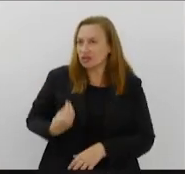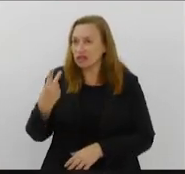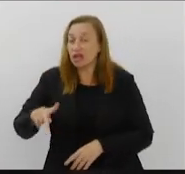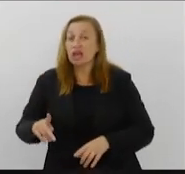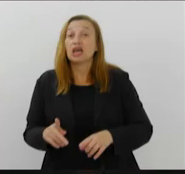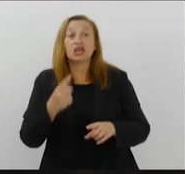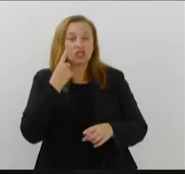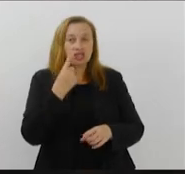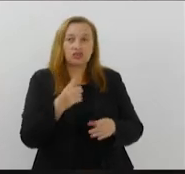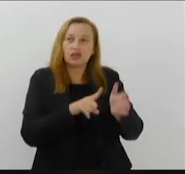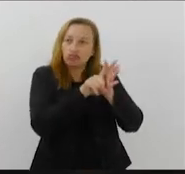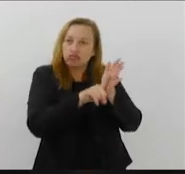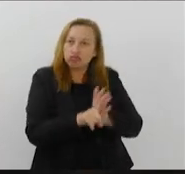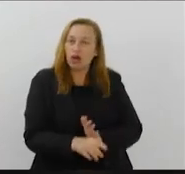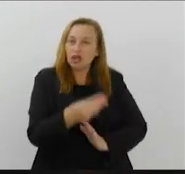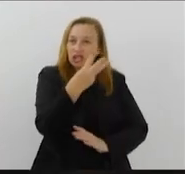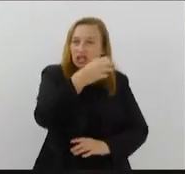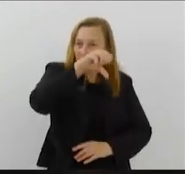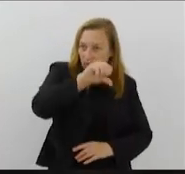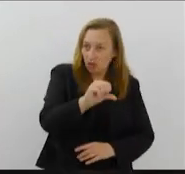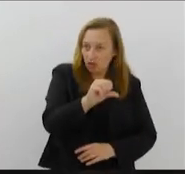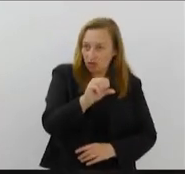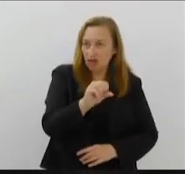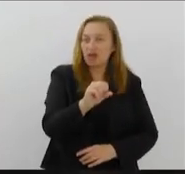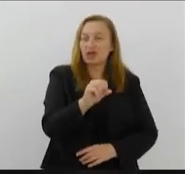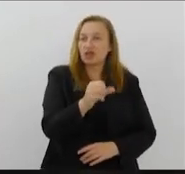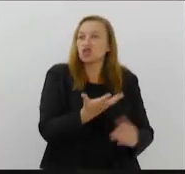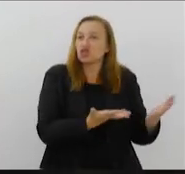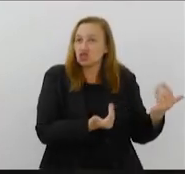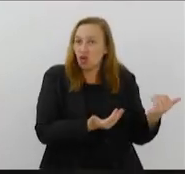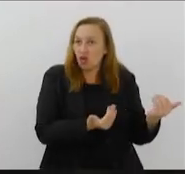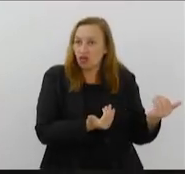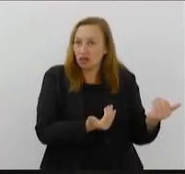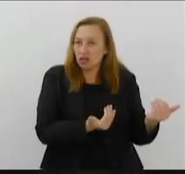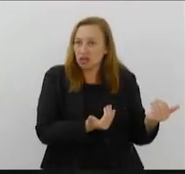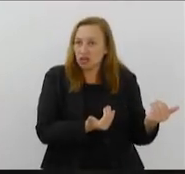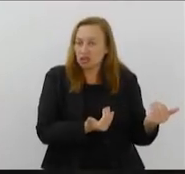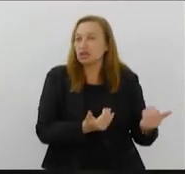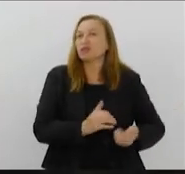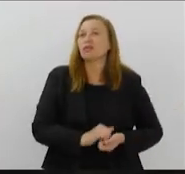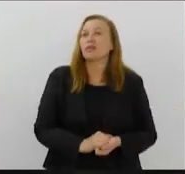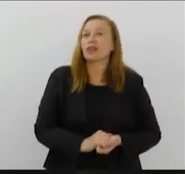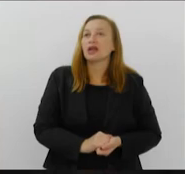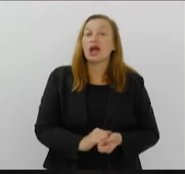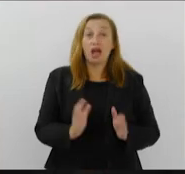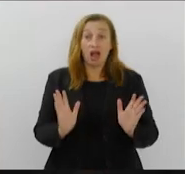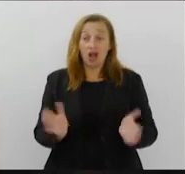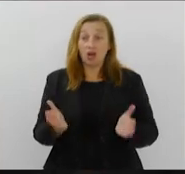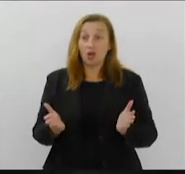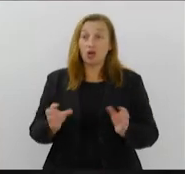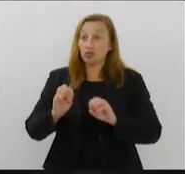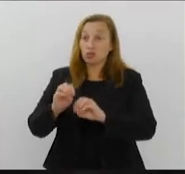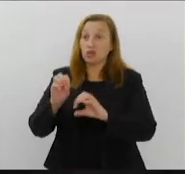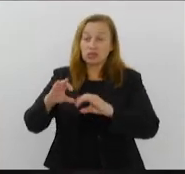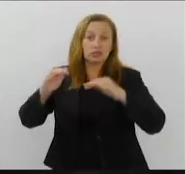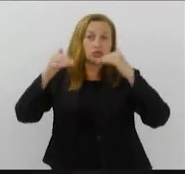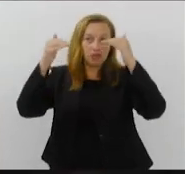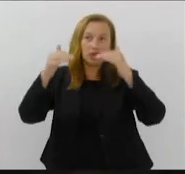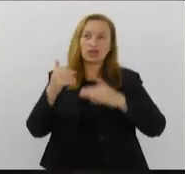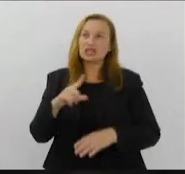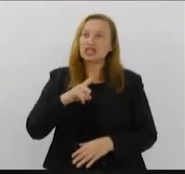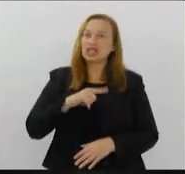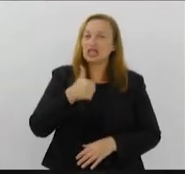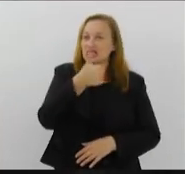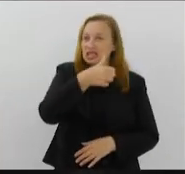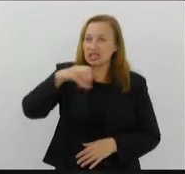jovens de várias ONGs, né, Banco da Providência, Instituto PROA, próprio Junior Achievement, que eu participei, estão agora no ensino superior, a gente tinha 100